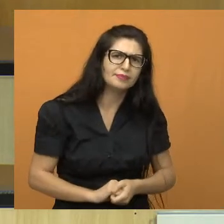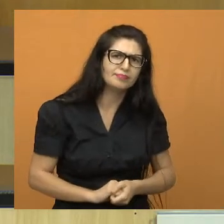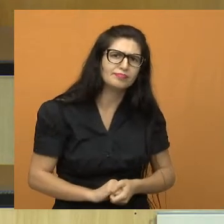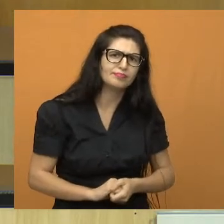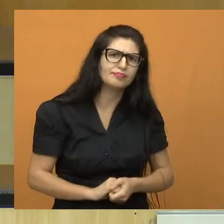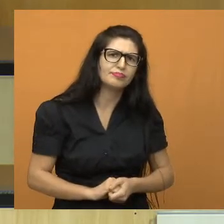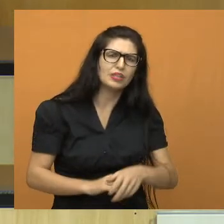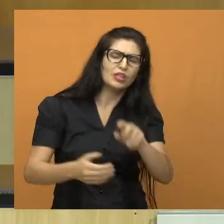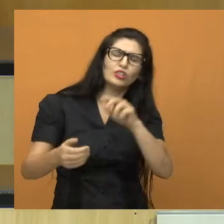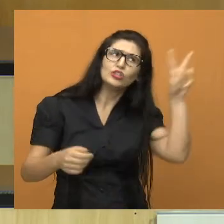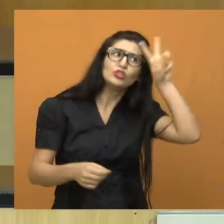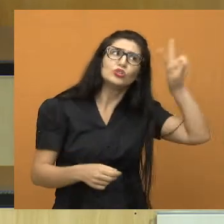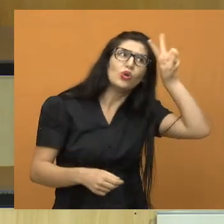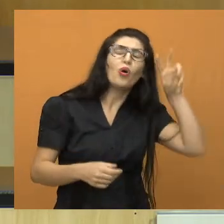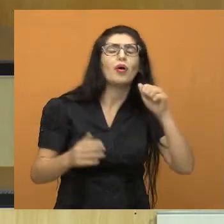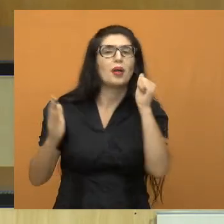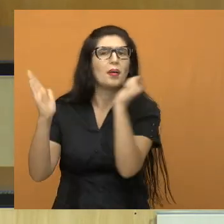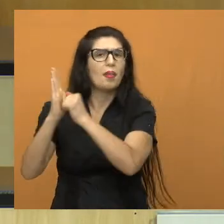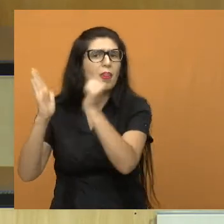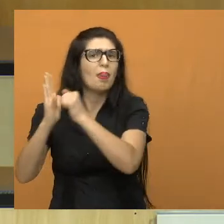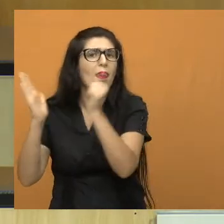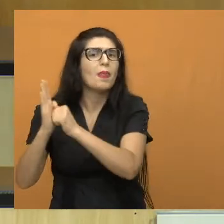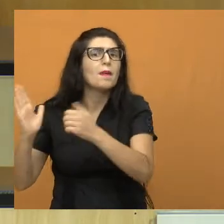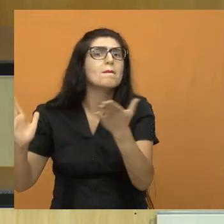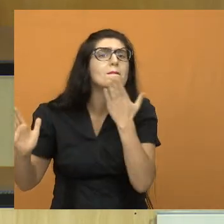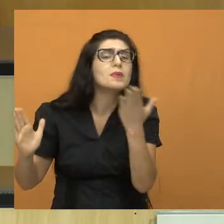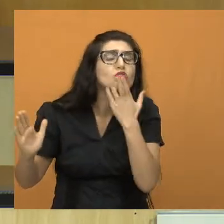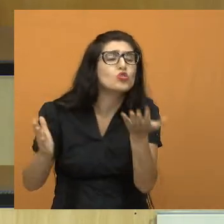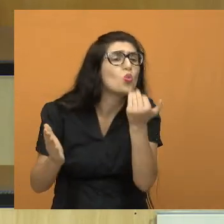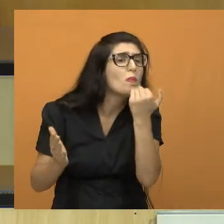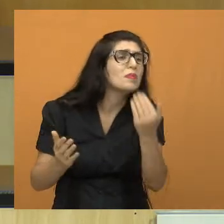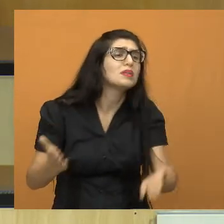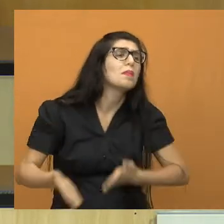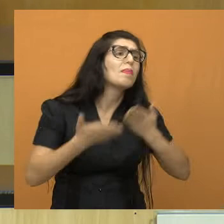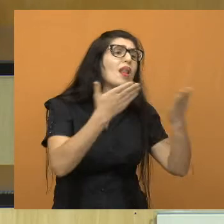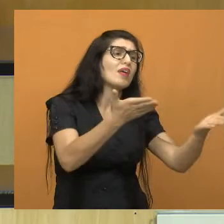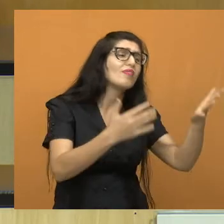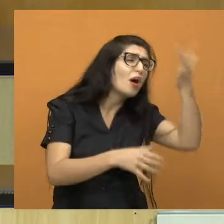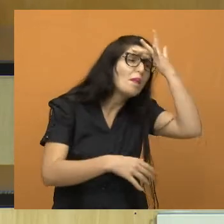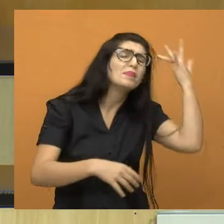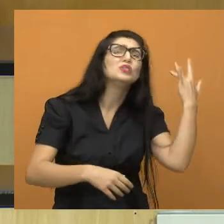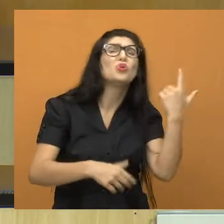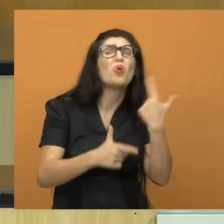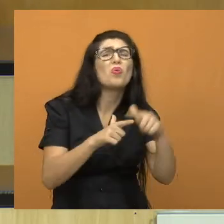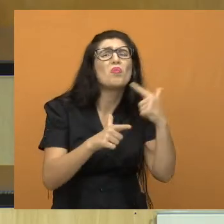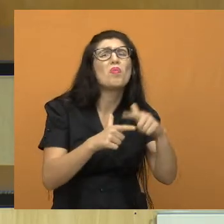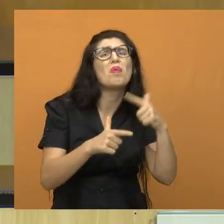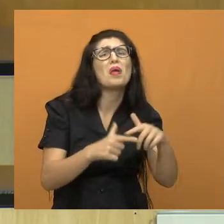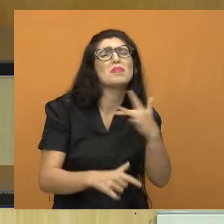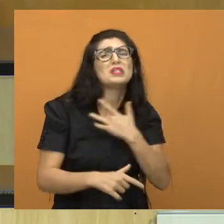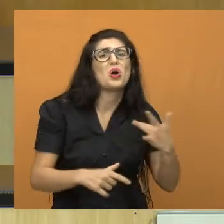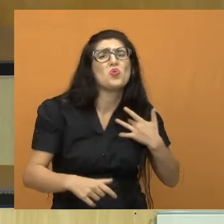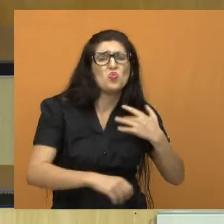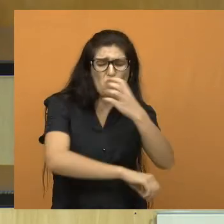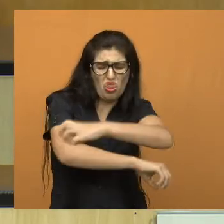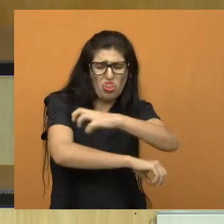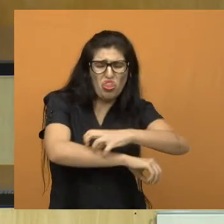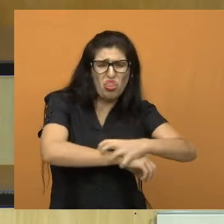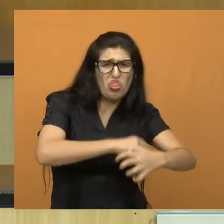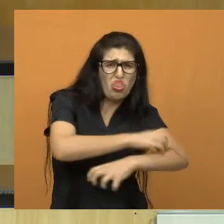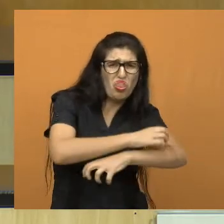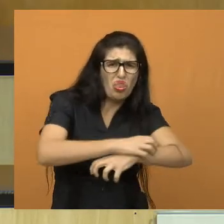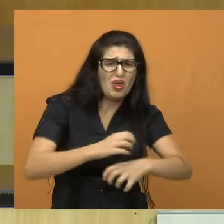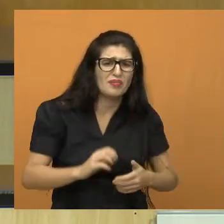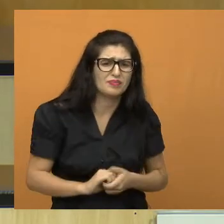para pedir comida, para levar lá para os leprosos, excluídos, e hoje nós temos tantos de exclusão. Temos